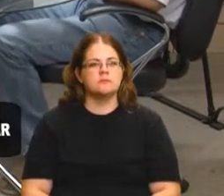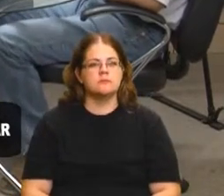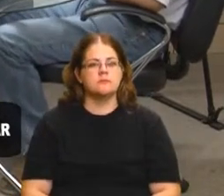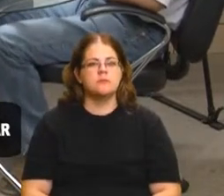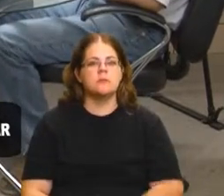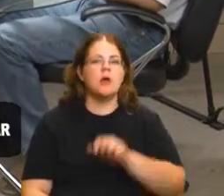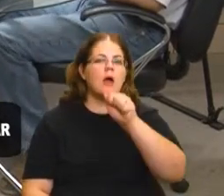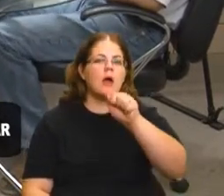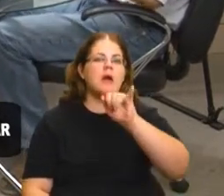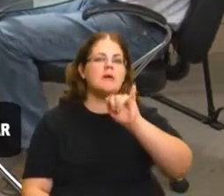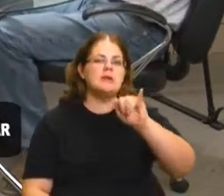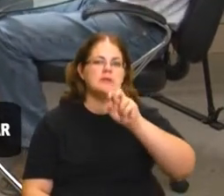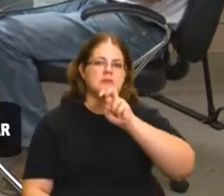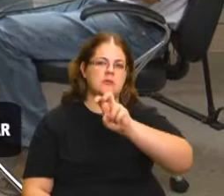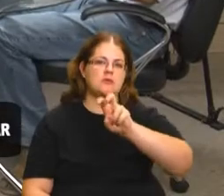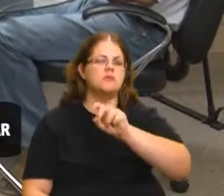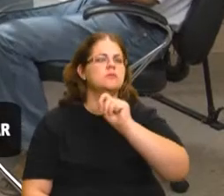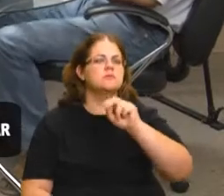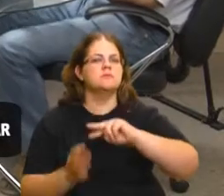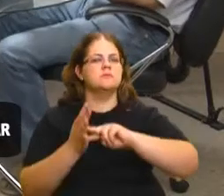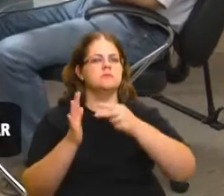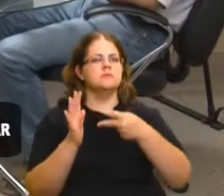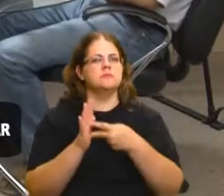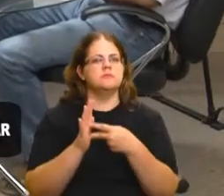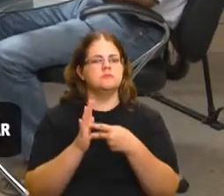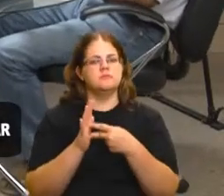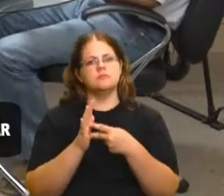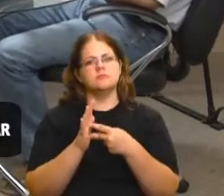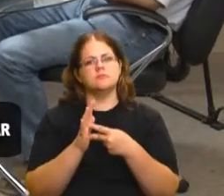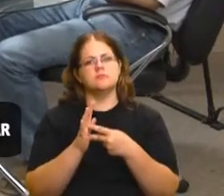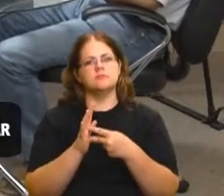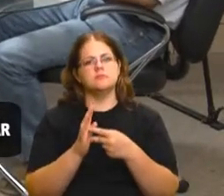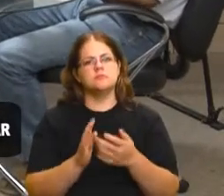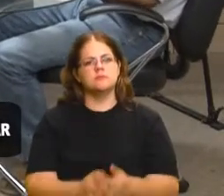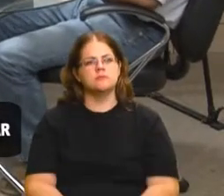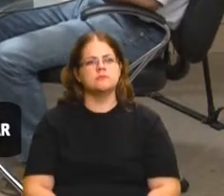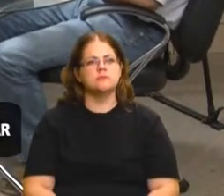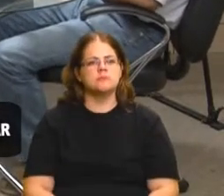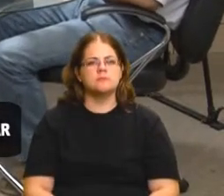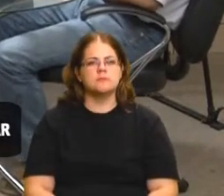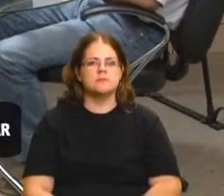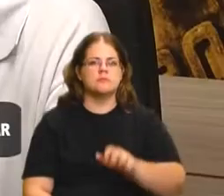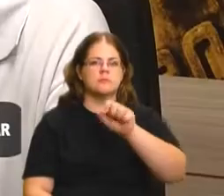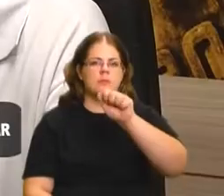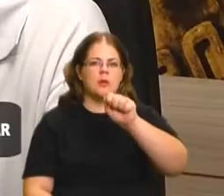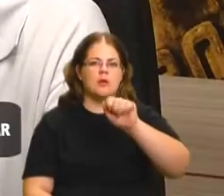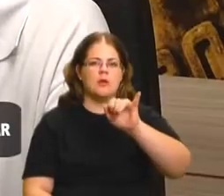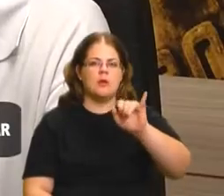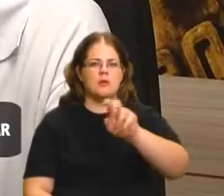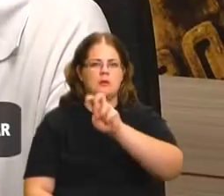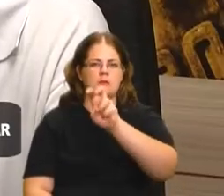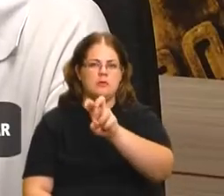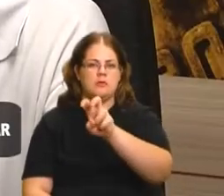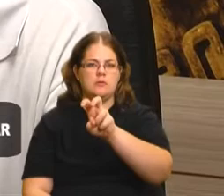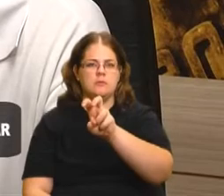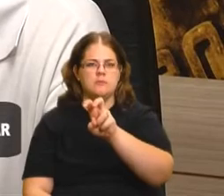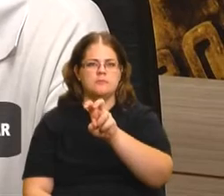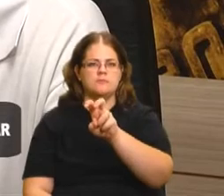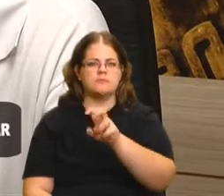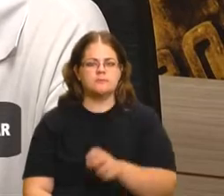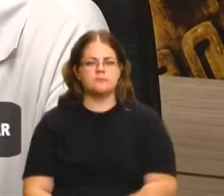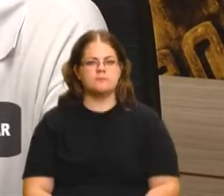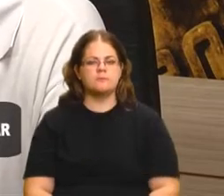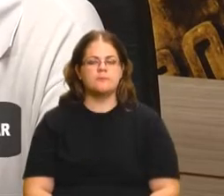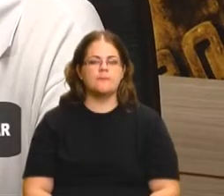AI-5? Ato institucional número 5. O que ele dizia? Foi todas as determinações mais duras? O AI-5, todo mundo cita muito